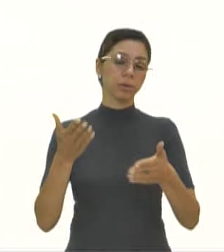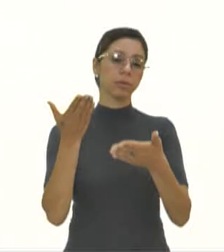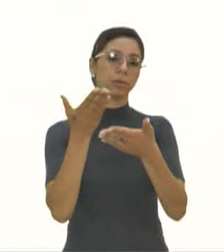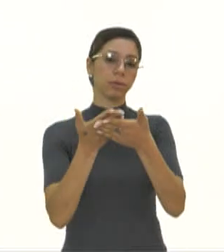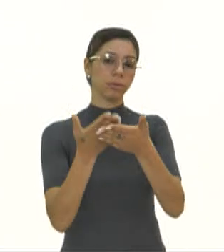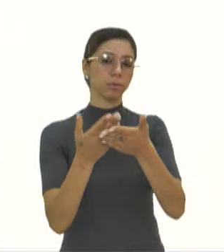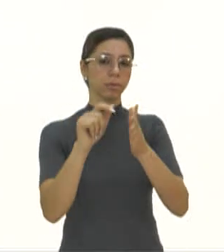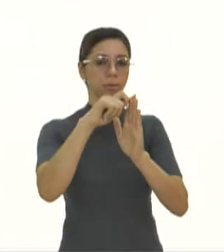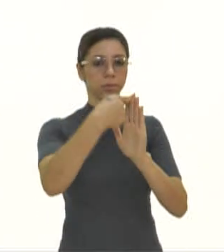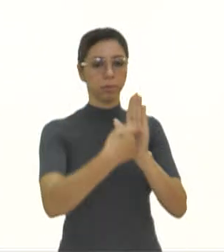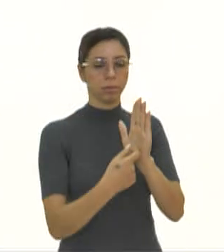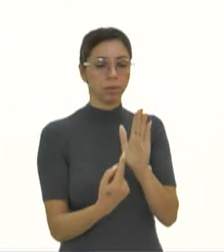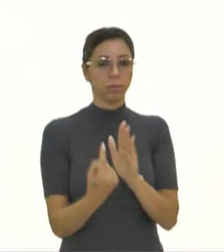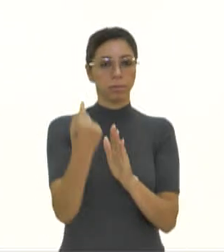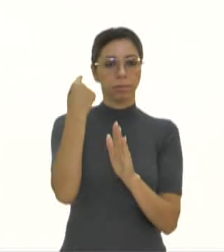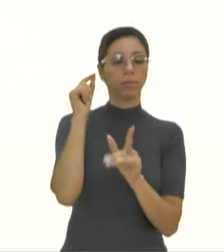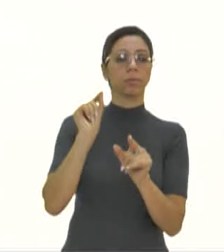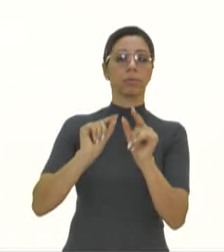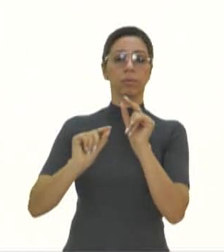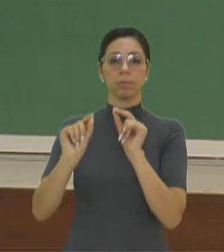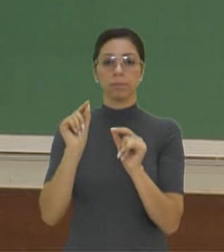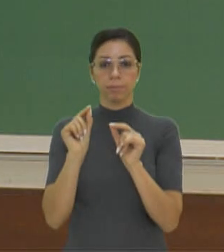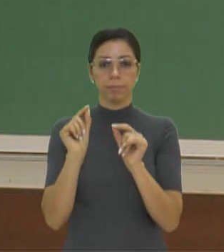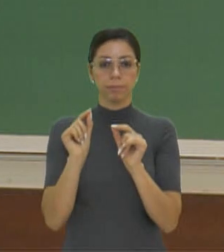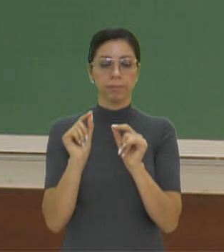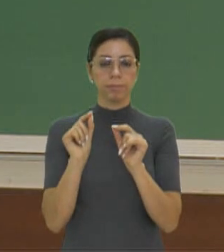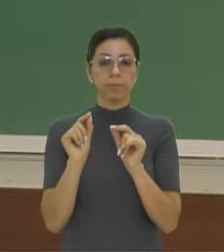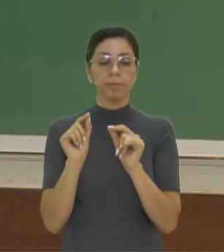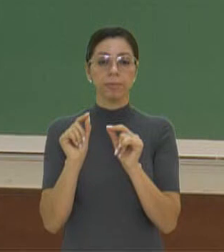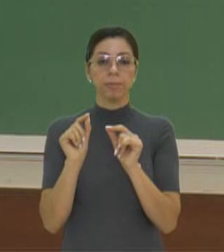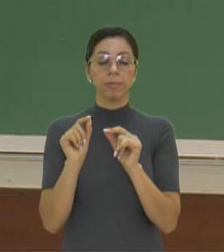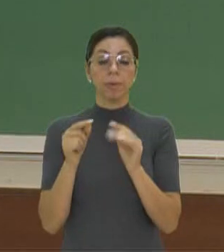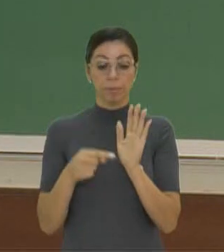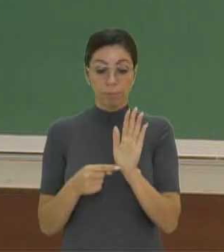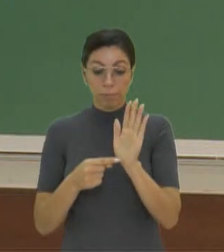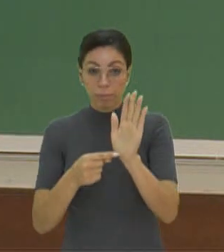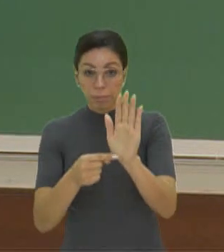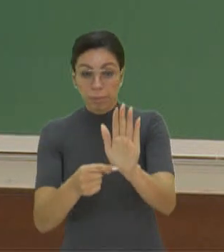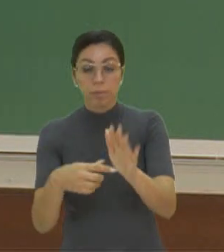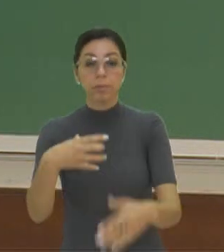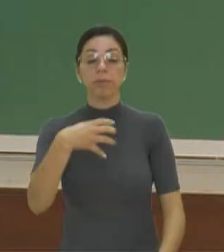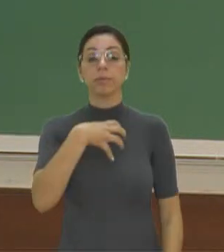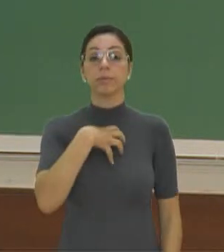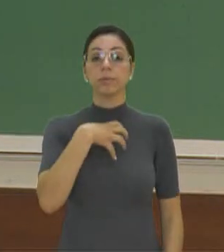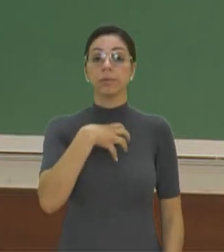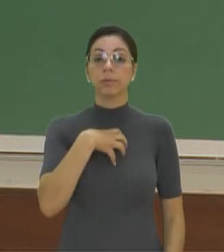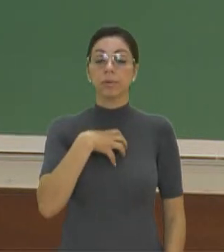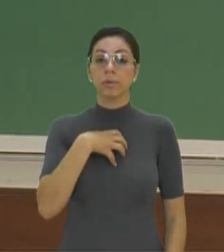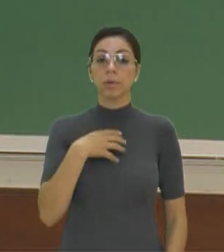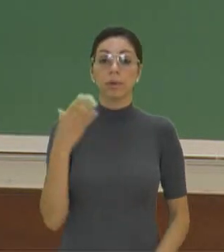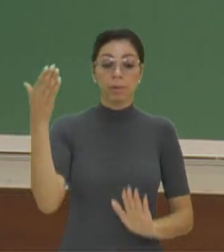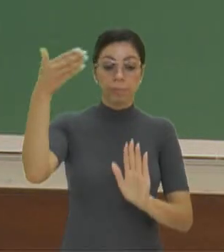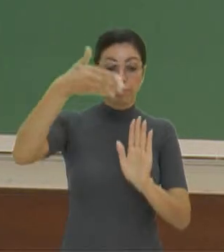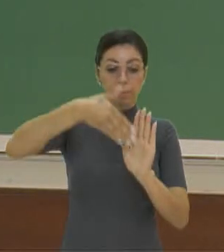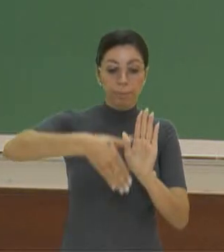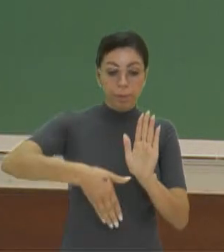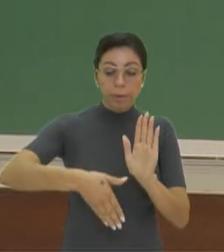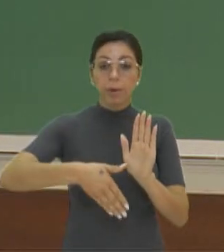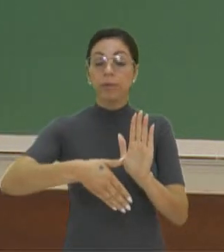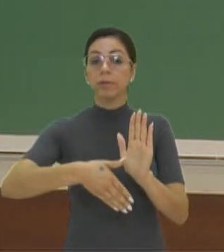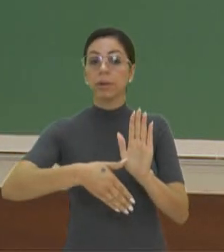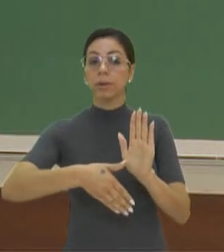textos, was a way to show the accidents could be good. Mostrou um modo de provar que os acidentes podem